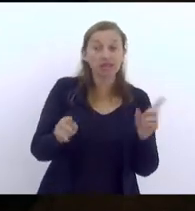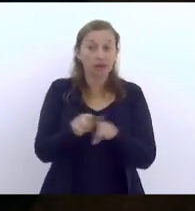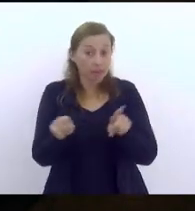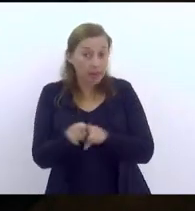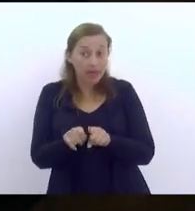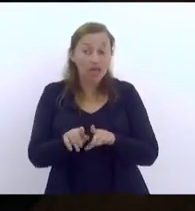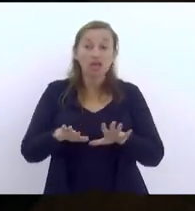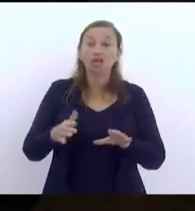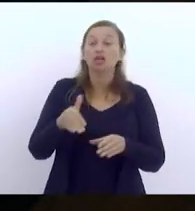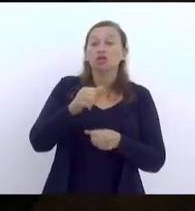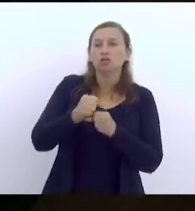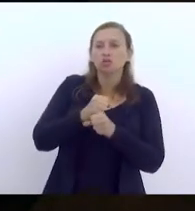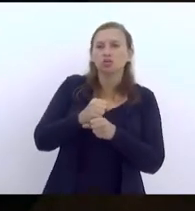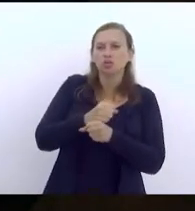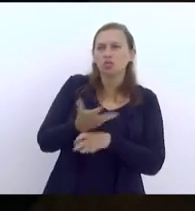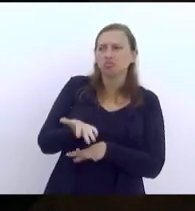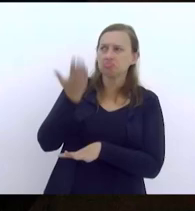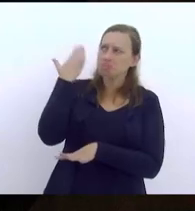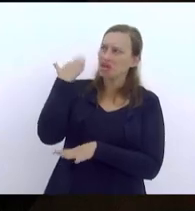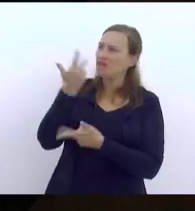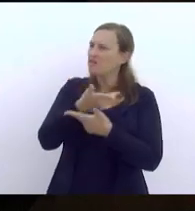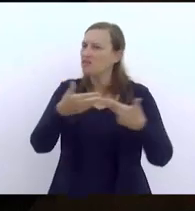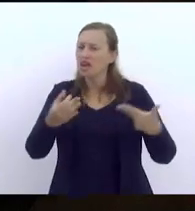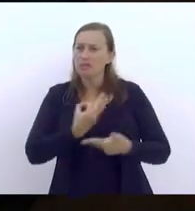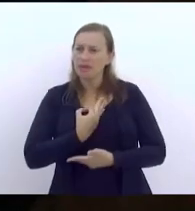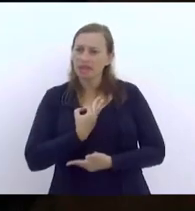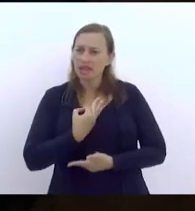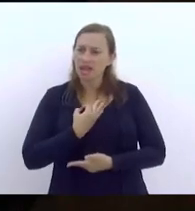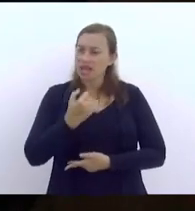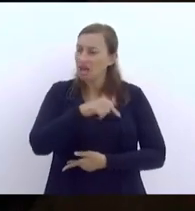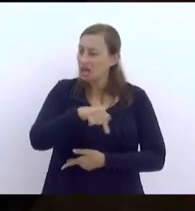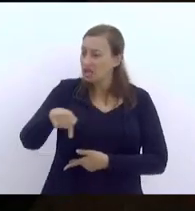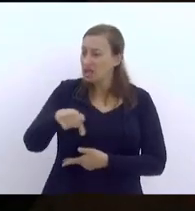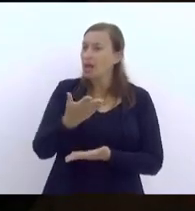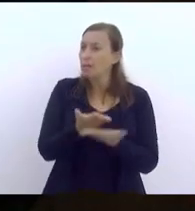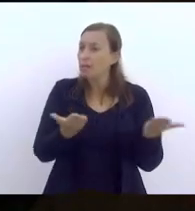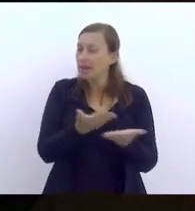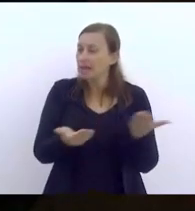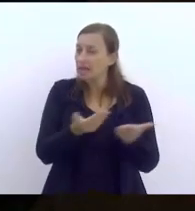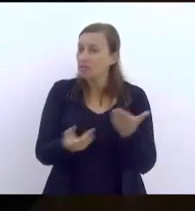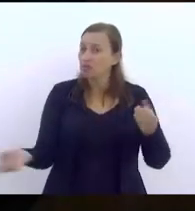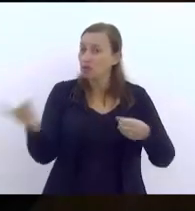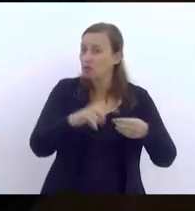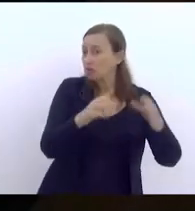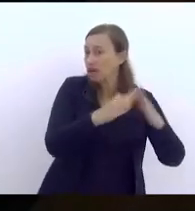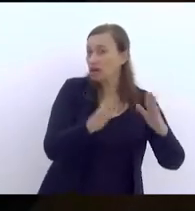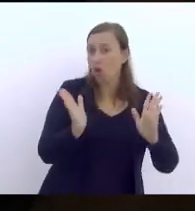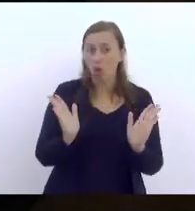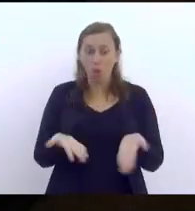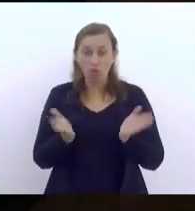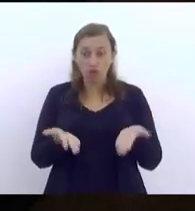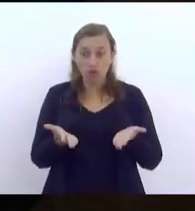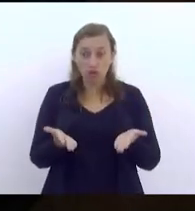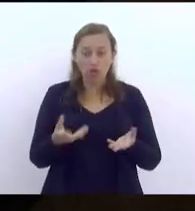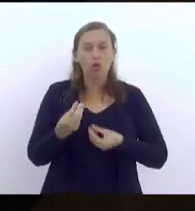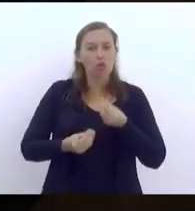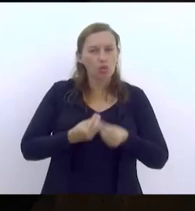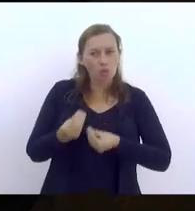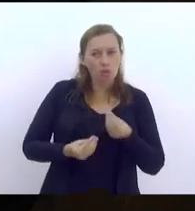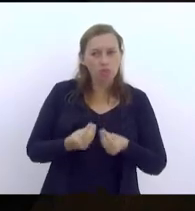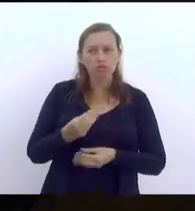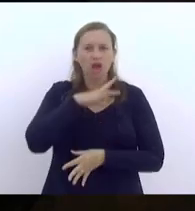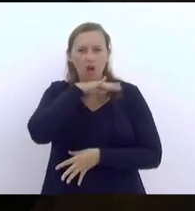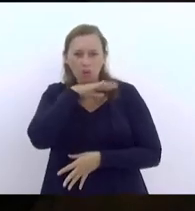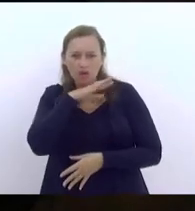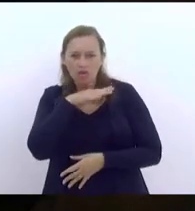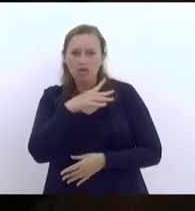Na legislatura passada, diversas medalhas nossas aqui nós perdemos, fomos embora para casa. Mas hoje, como o negócio está ruim para o lado